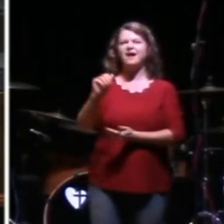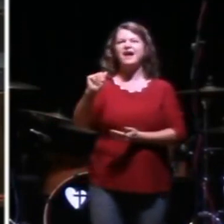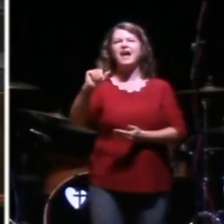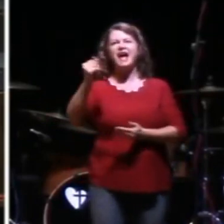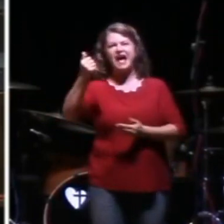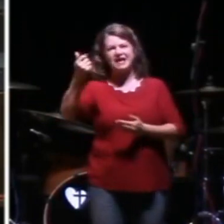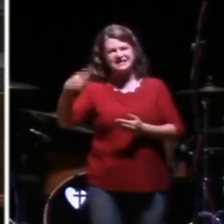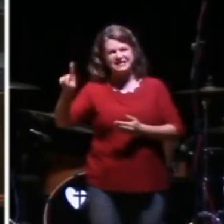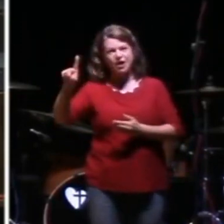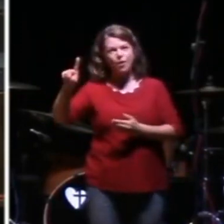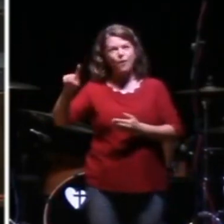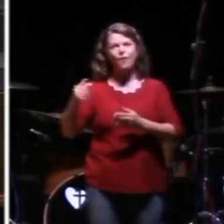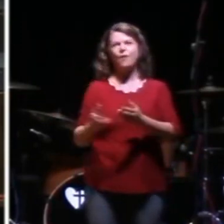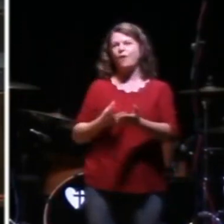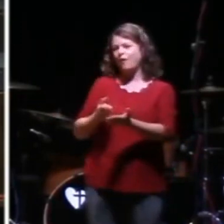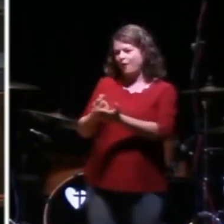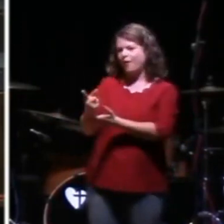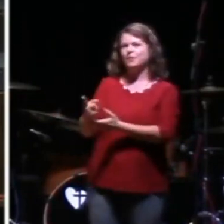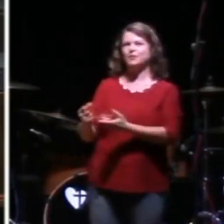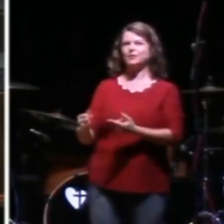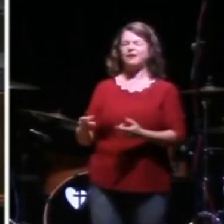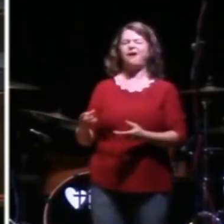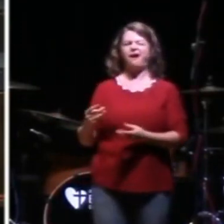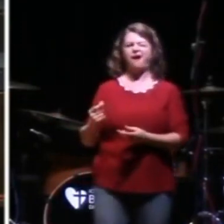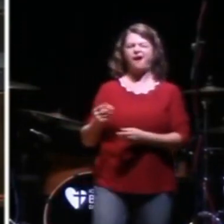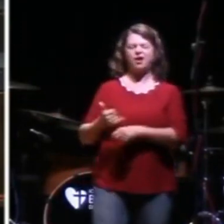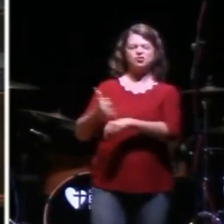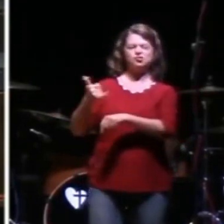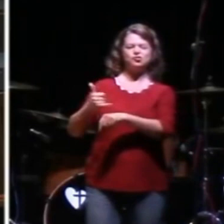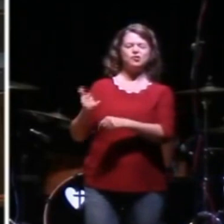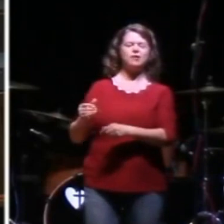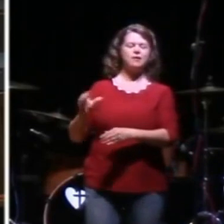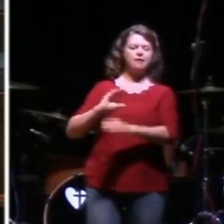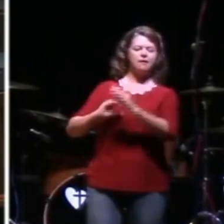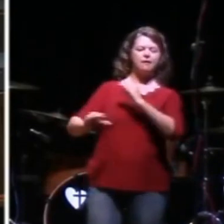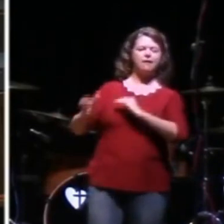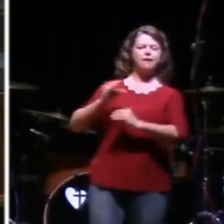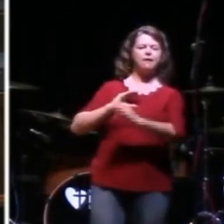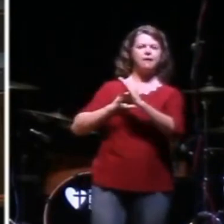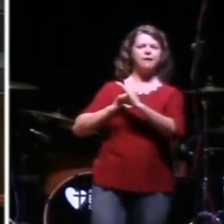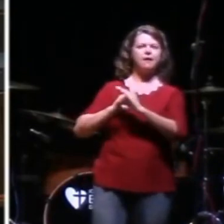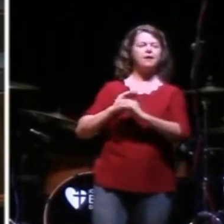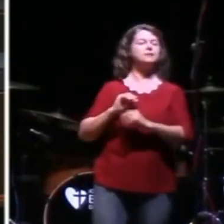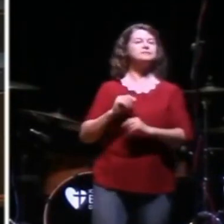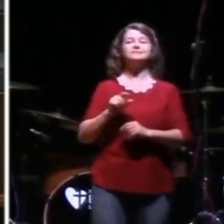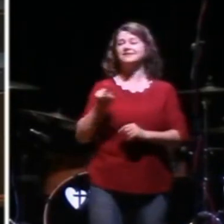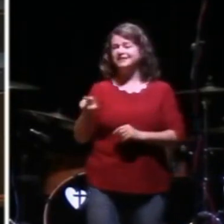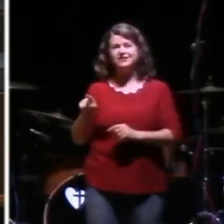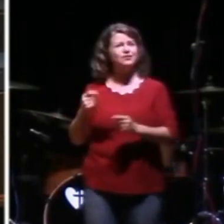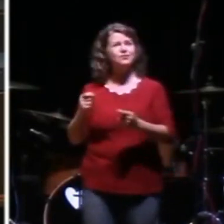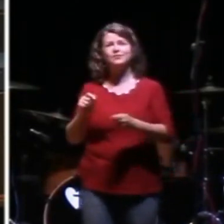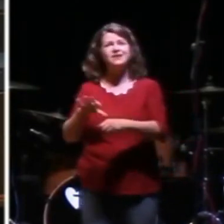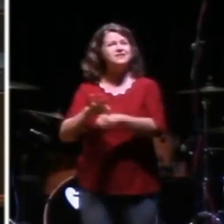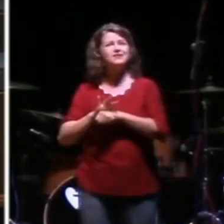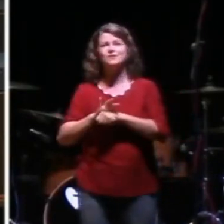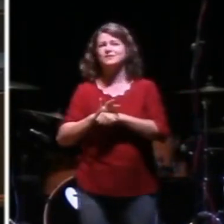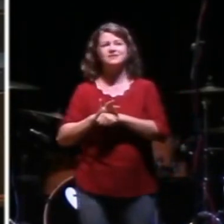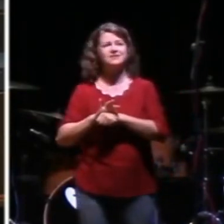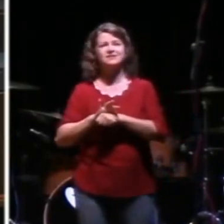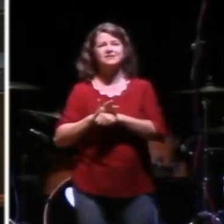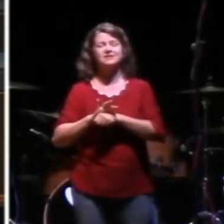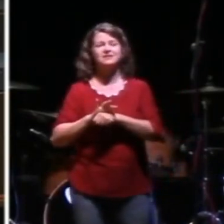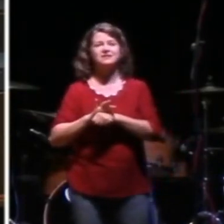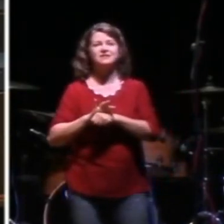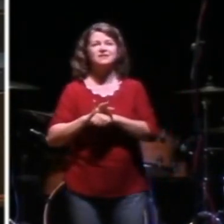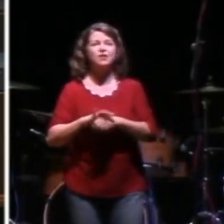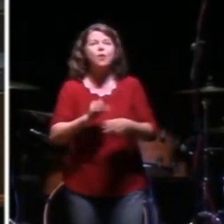entendendo que a riqueza e não é segurança você pode ser quando você for e